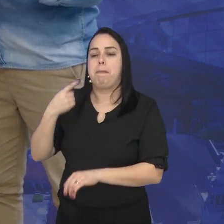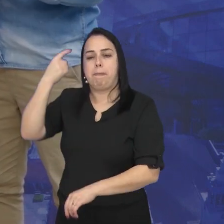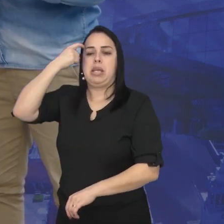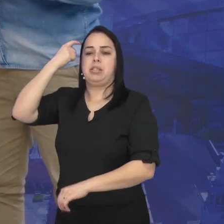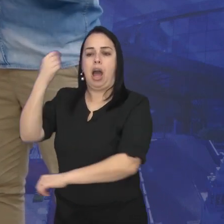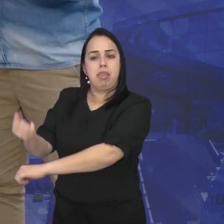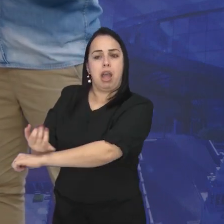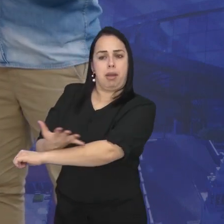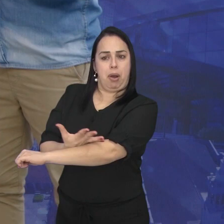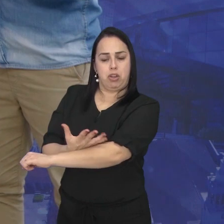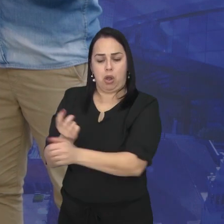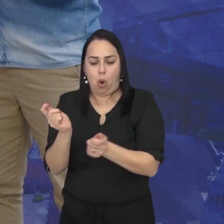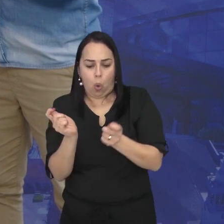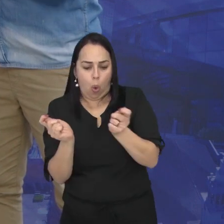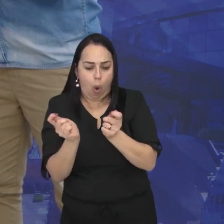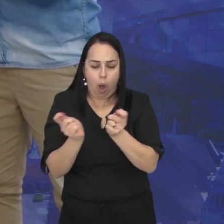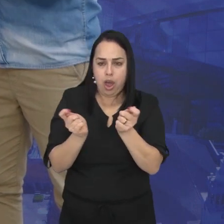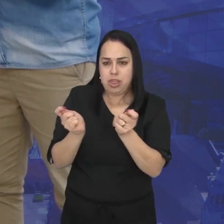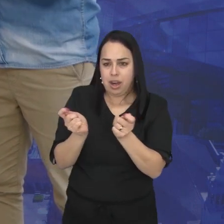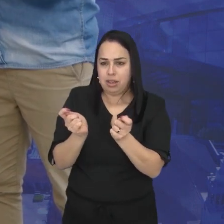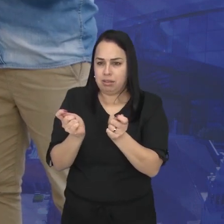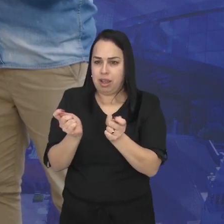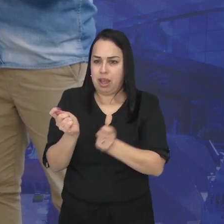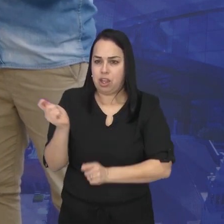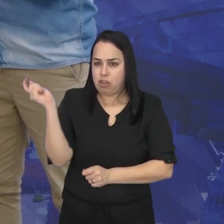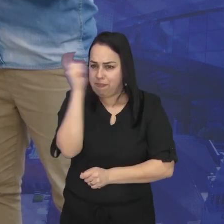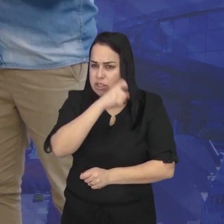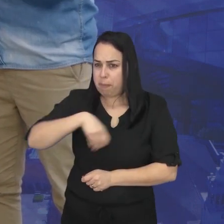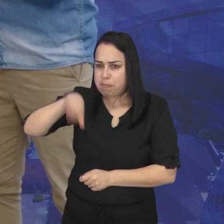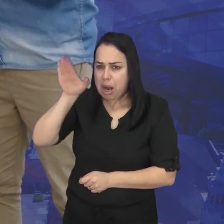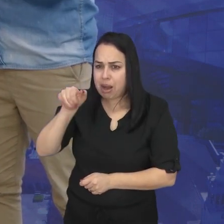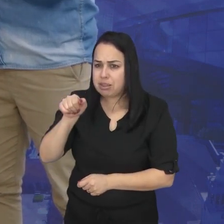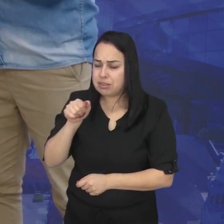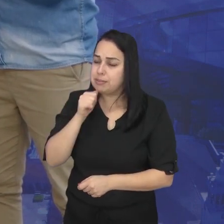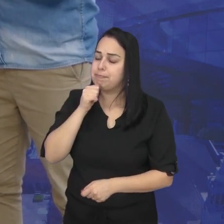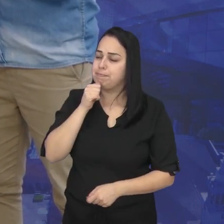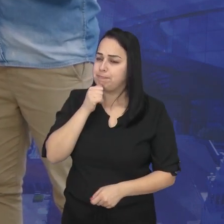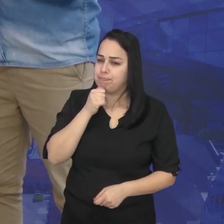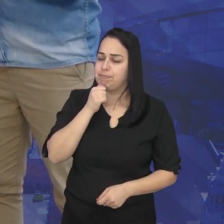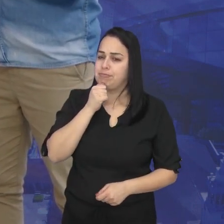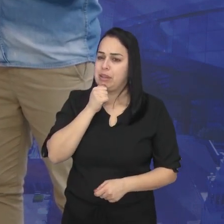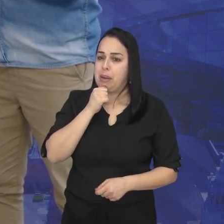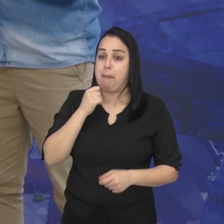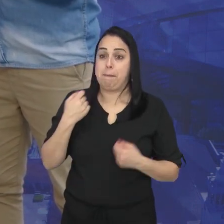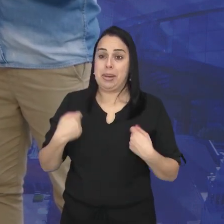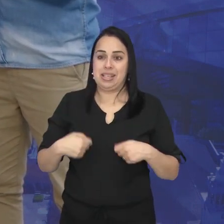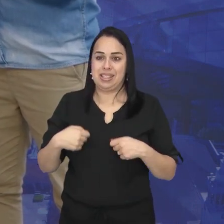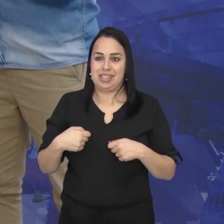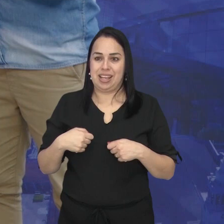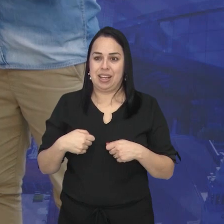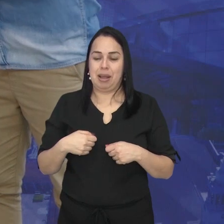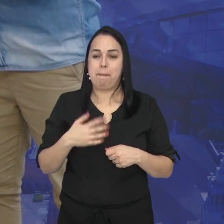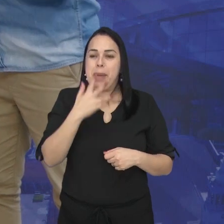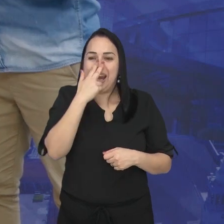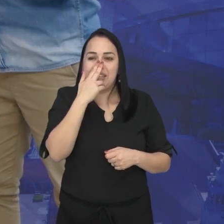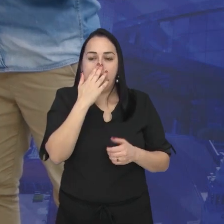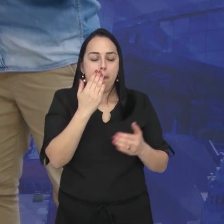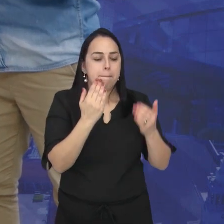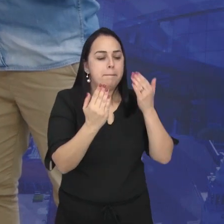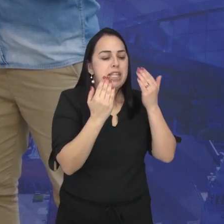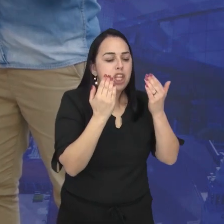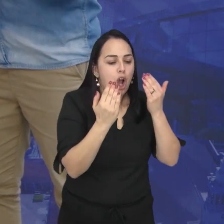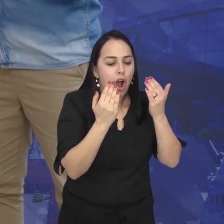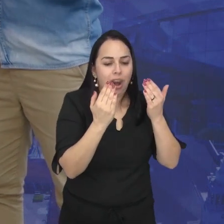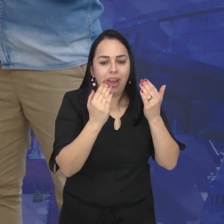inteligência pessoal, né? Complica mais a vida do professor de ter que ser, ao mesmo tempo, meio